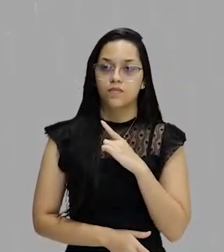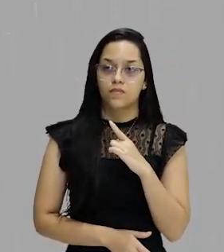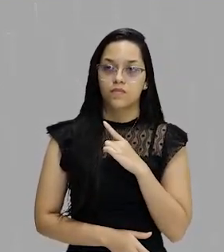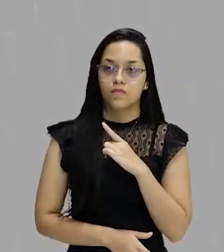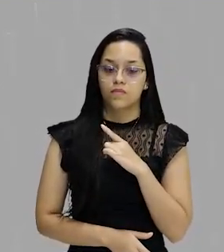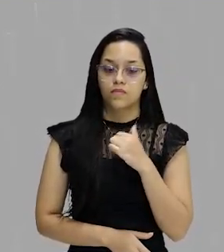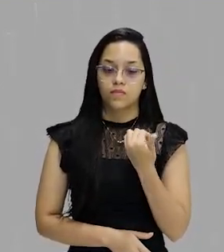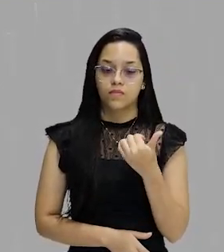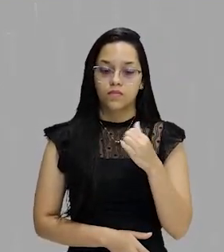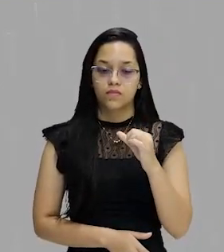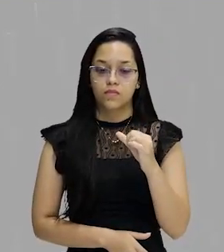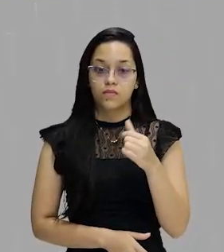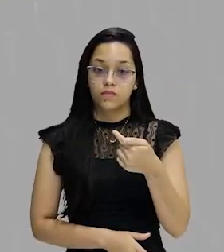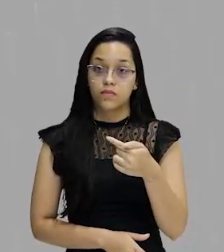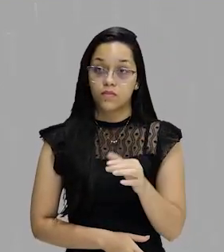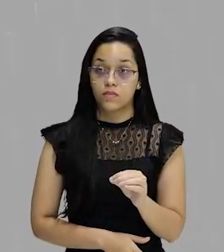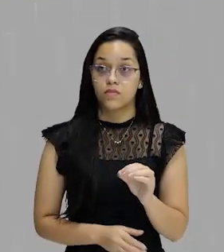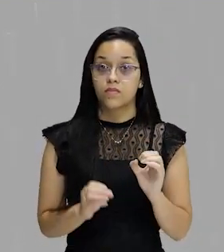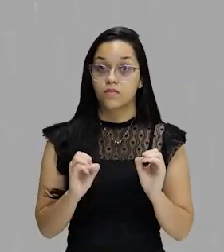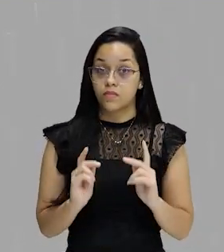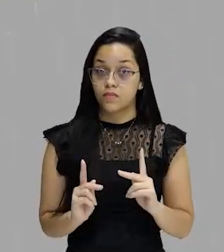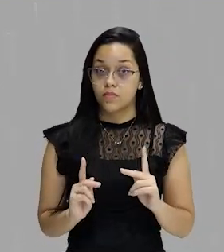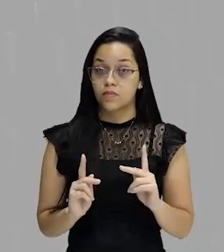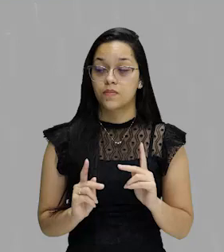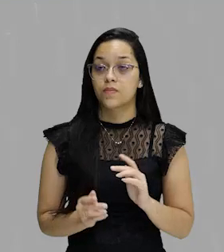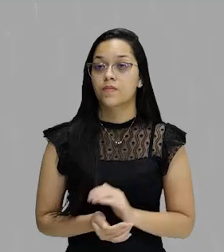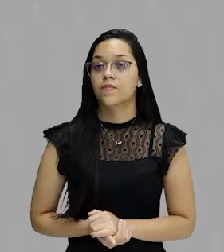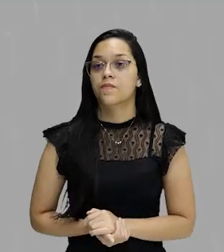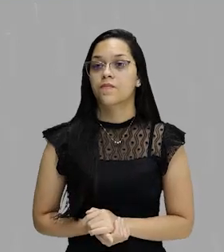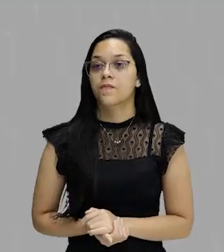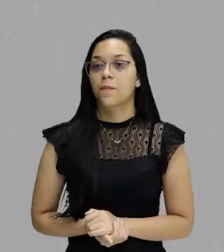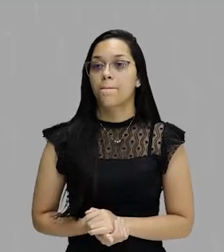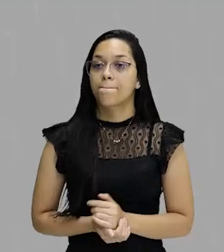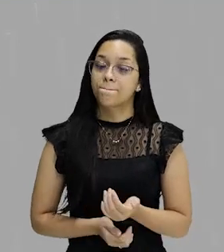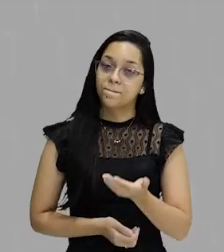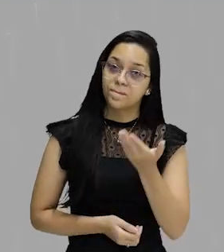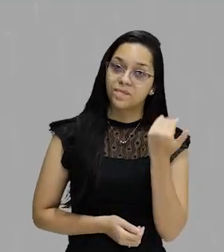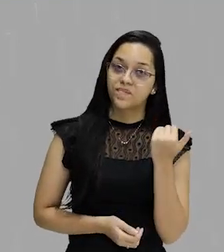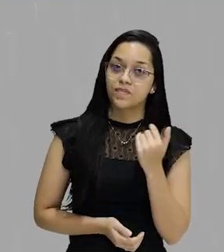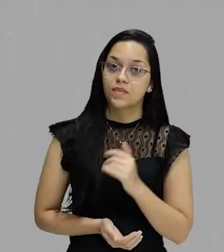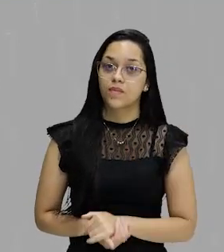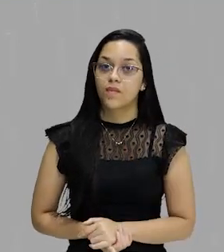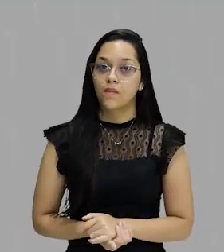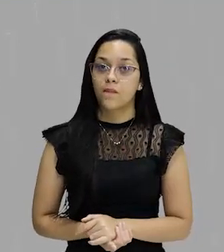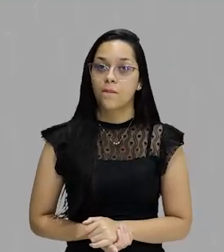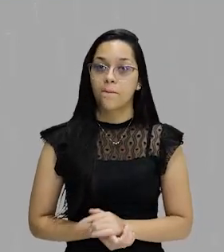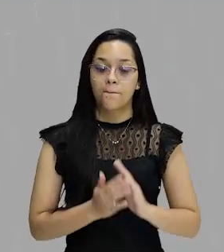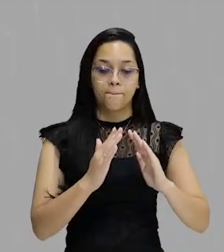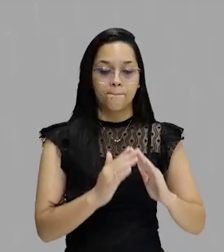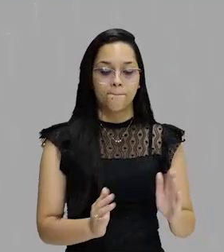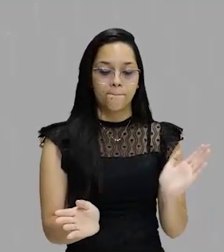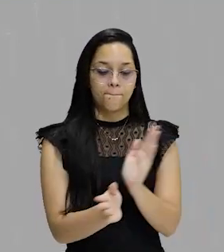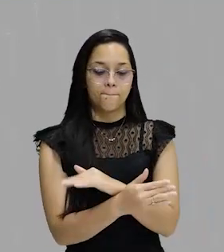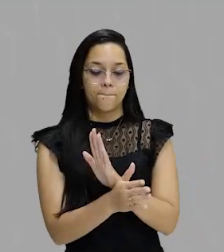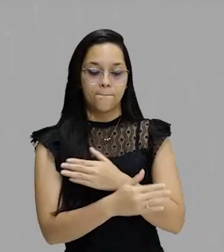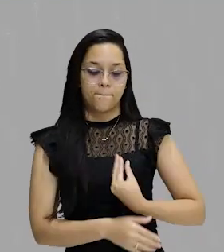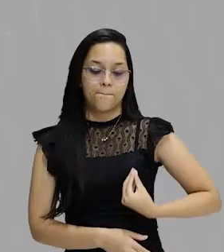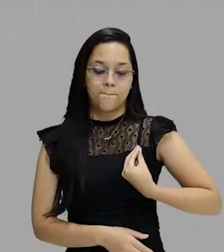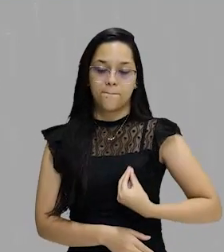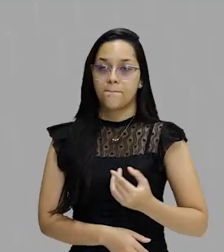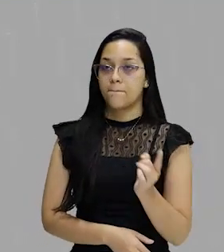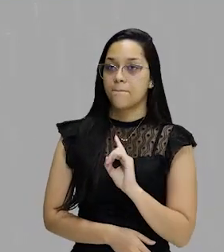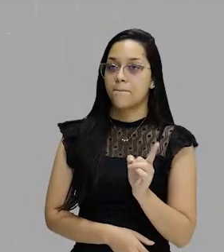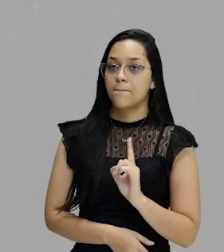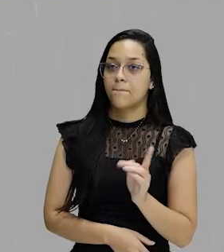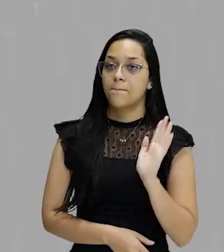na década de 1970, ok? Beleza, galerinha? Então vamos lá. Não fique à toa aí na vida, né?